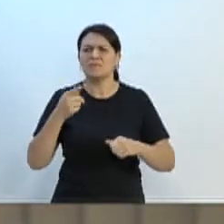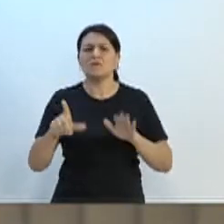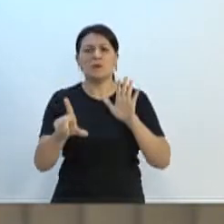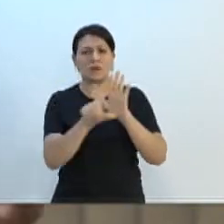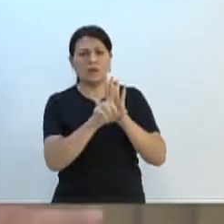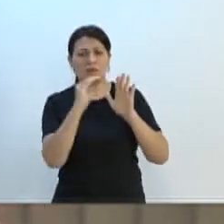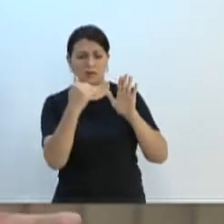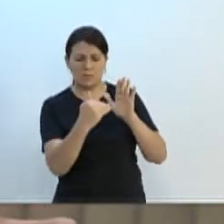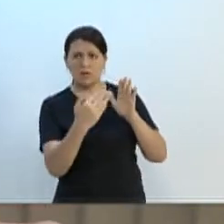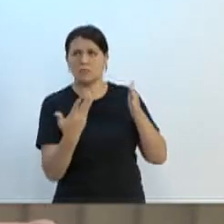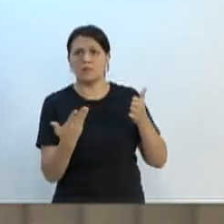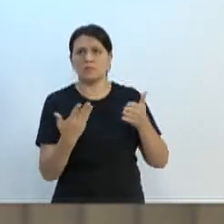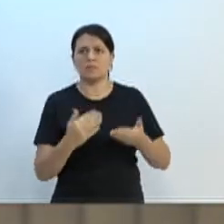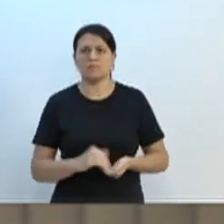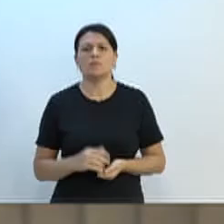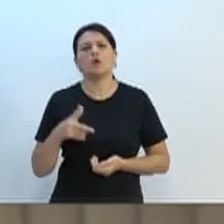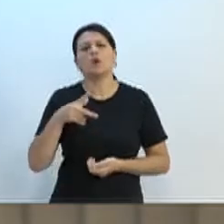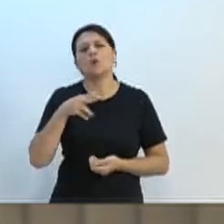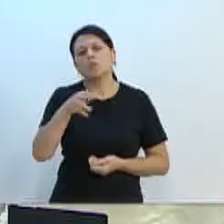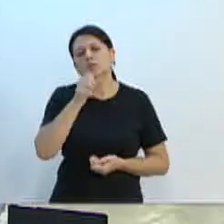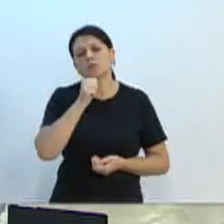É legal, mas...